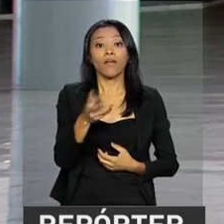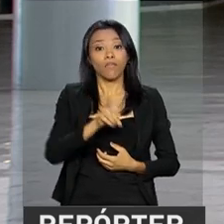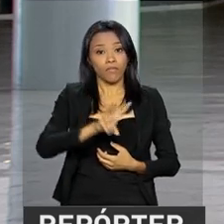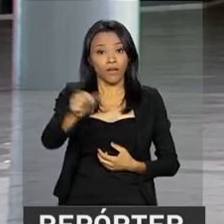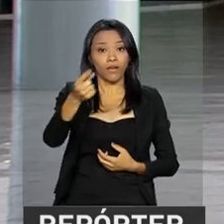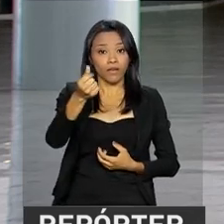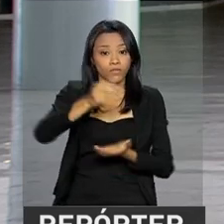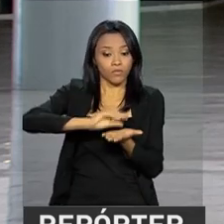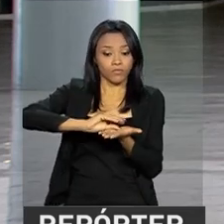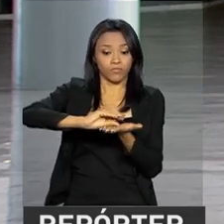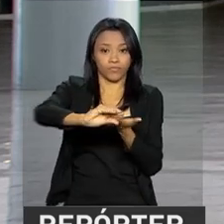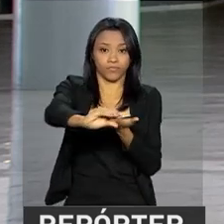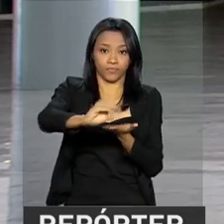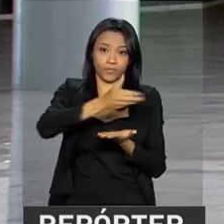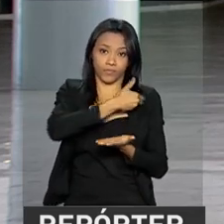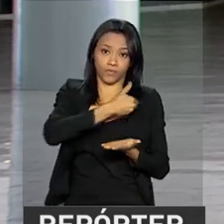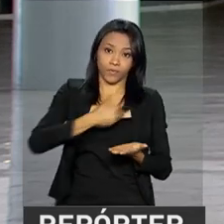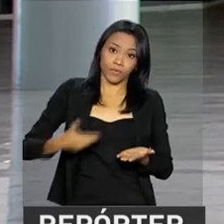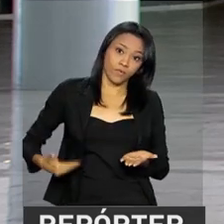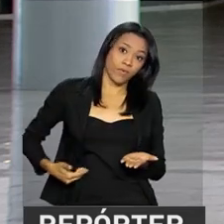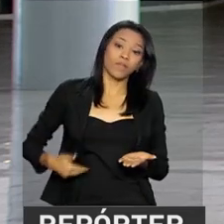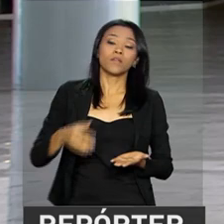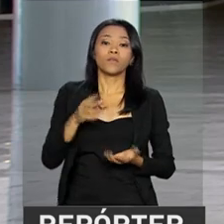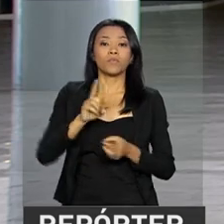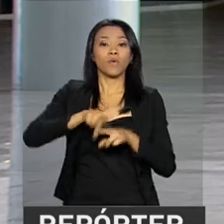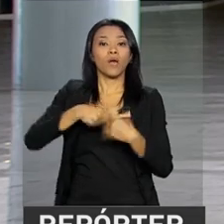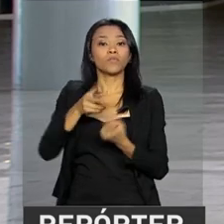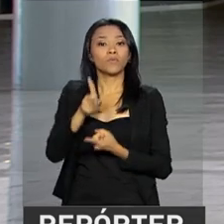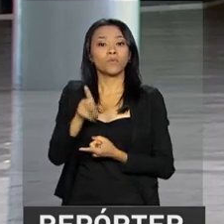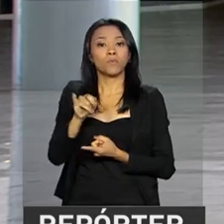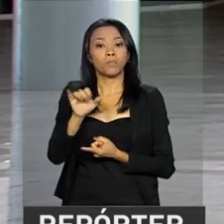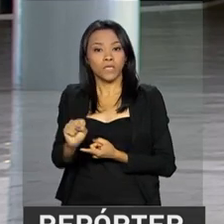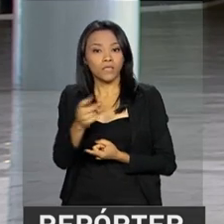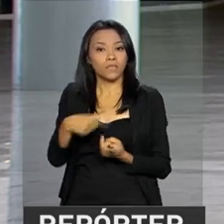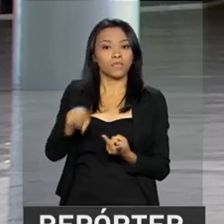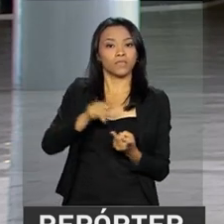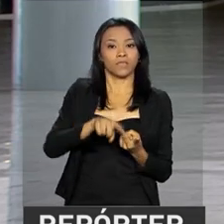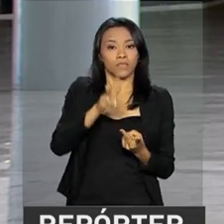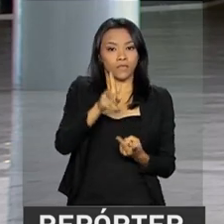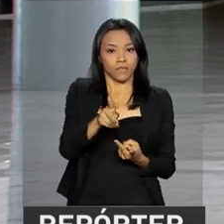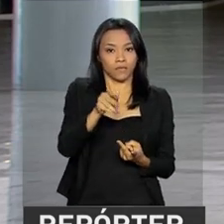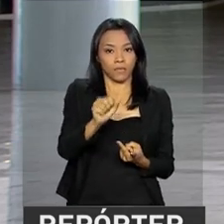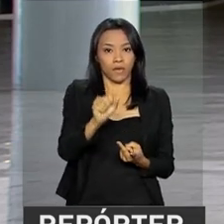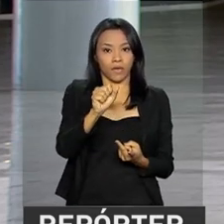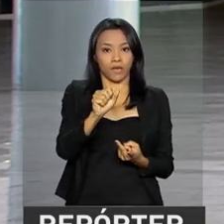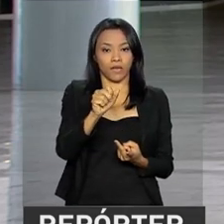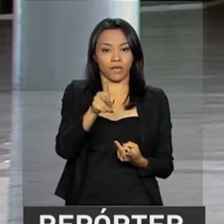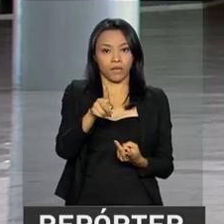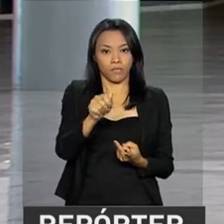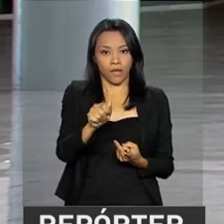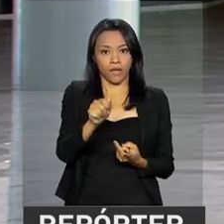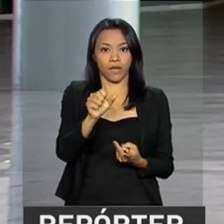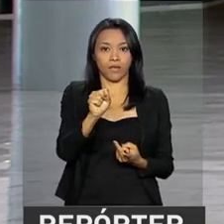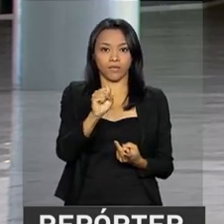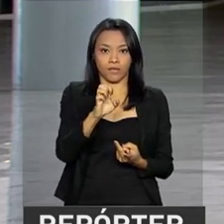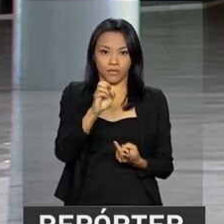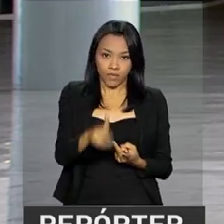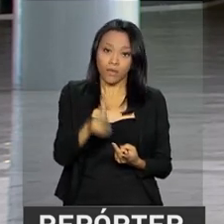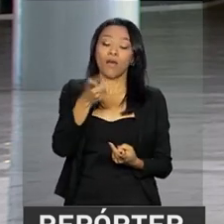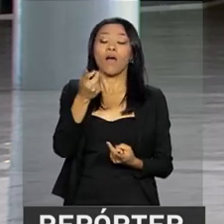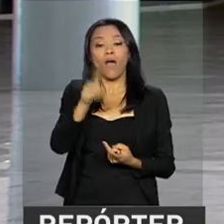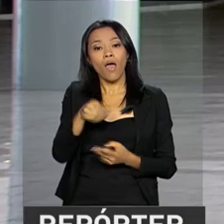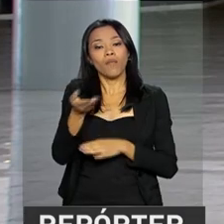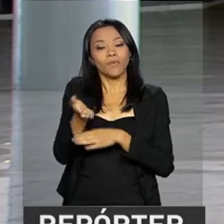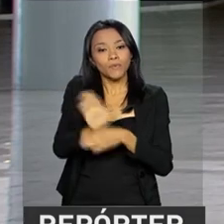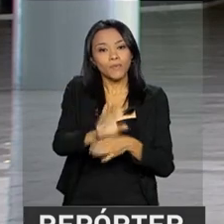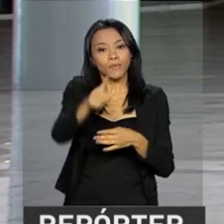ser liberados pelo governo do pis e do pasep para facilitar o fim de ano de servidores públicos e também de